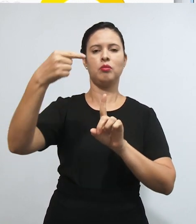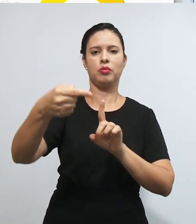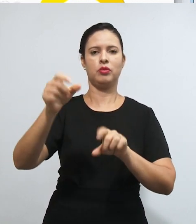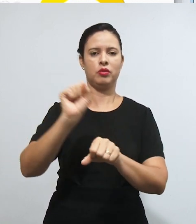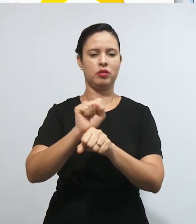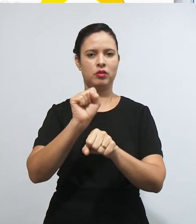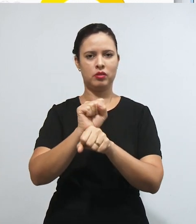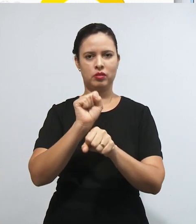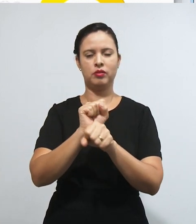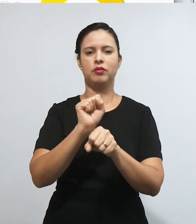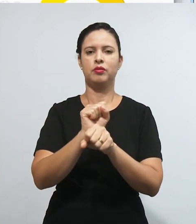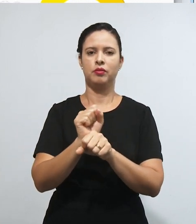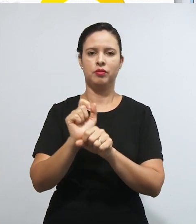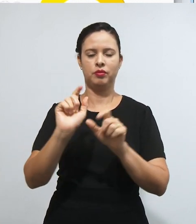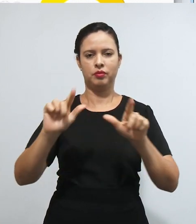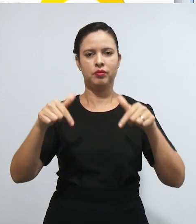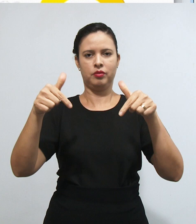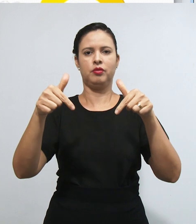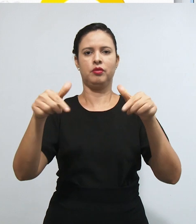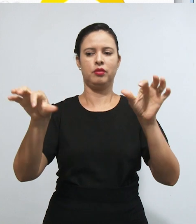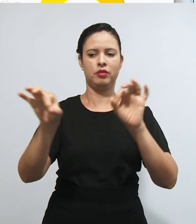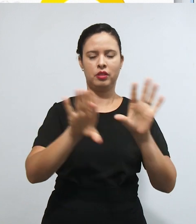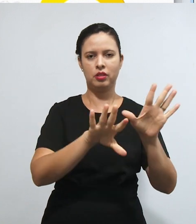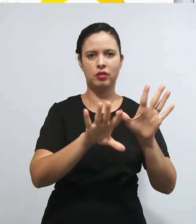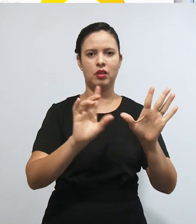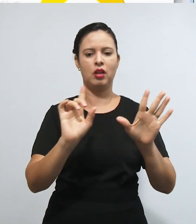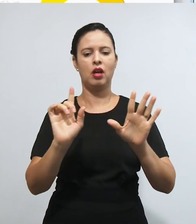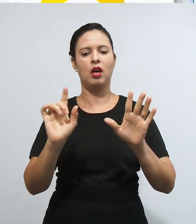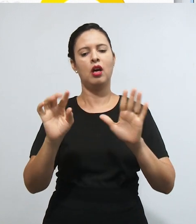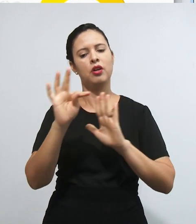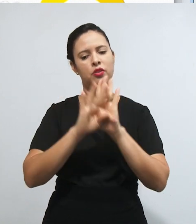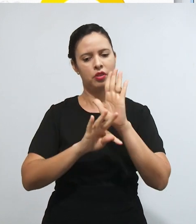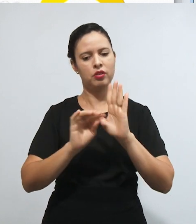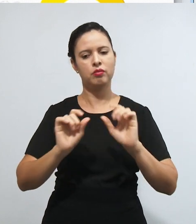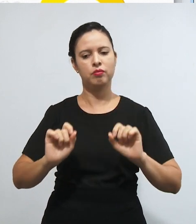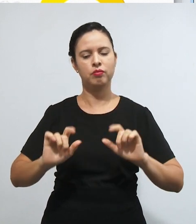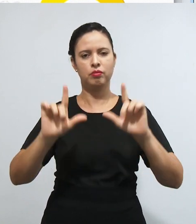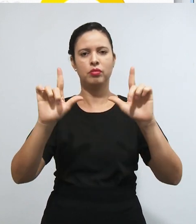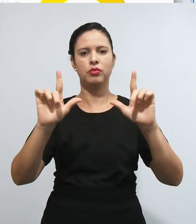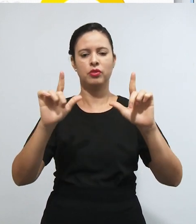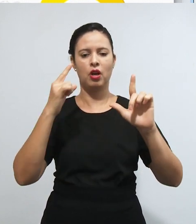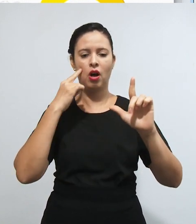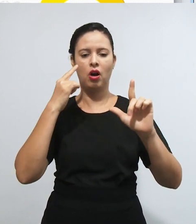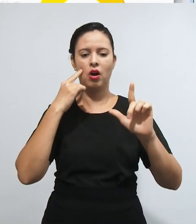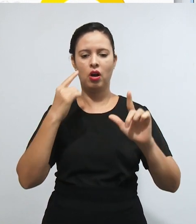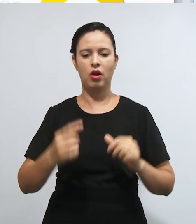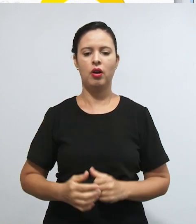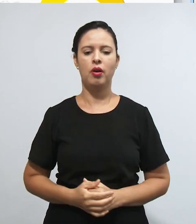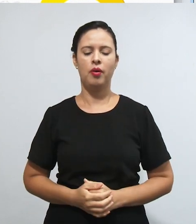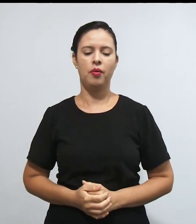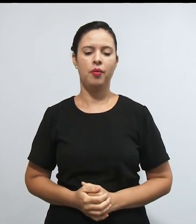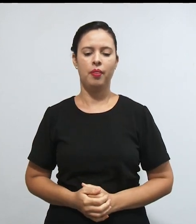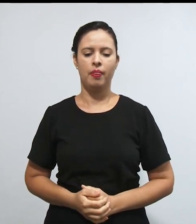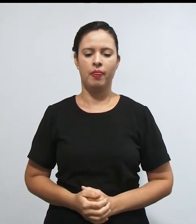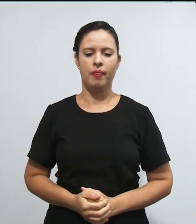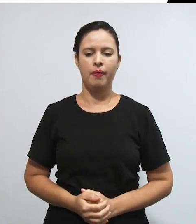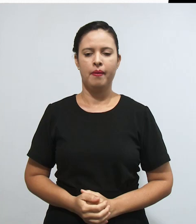o efeito anterior, né, para poder ele entrar. Tá? Então deixa assim, após o anterior, Então, se eu rodar agora a minha